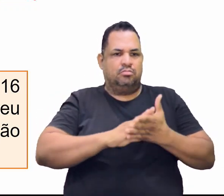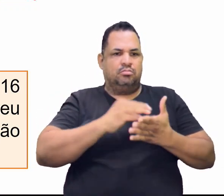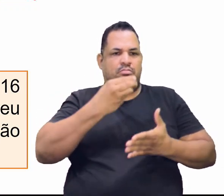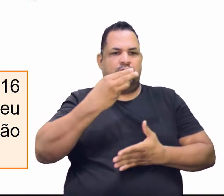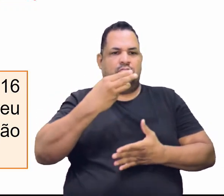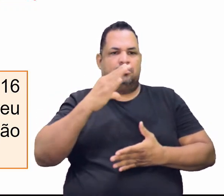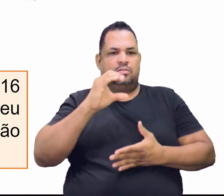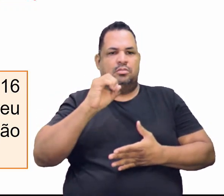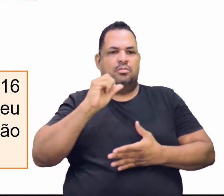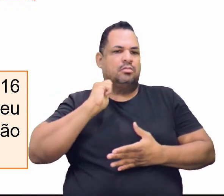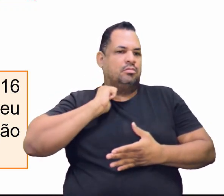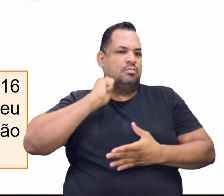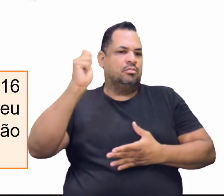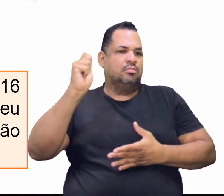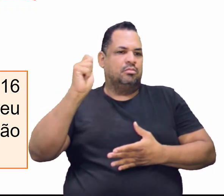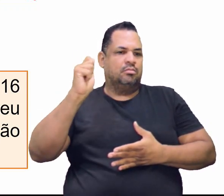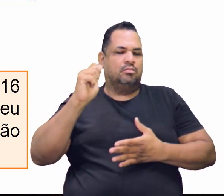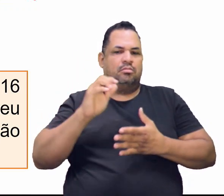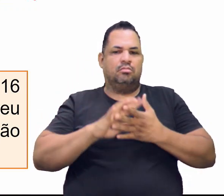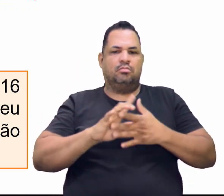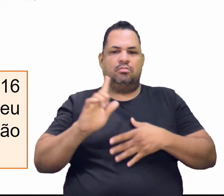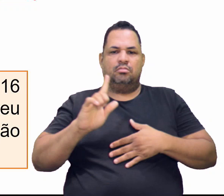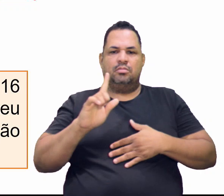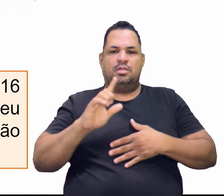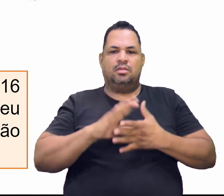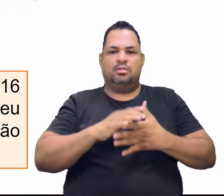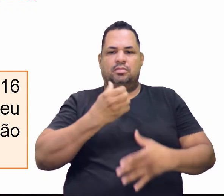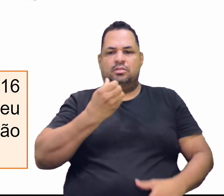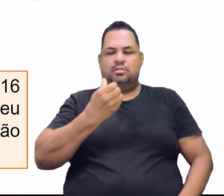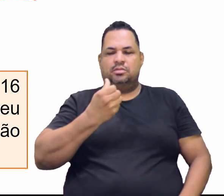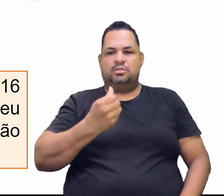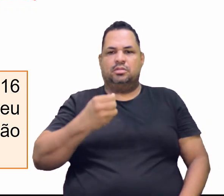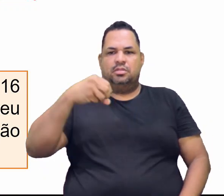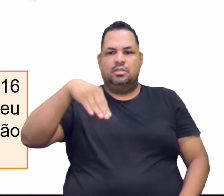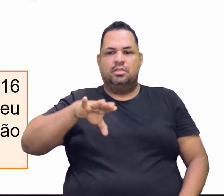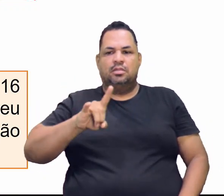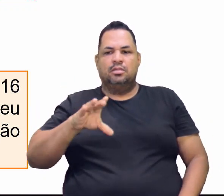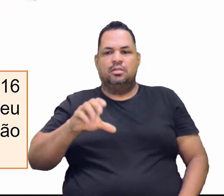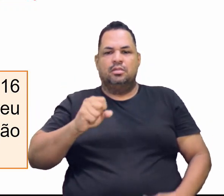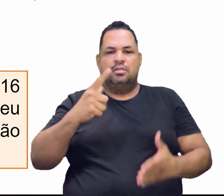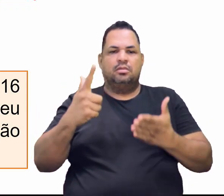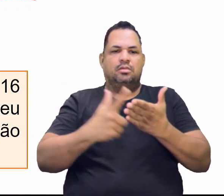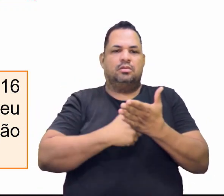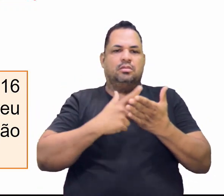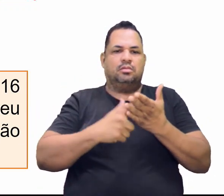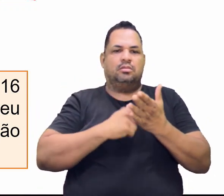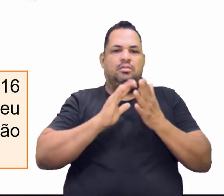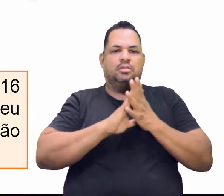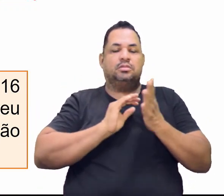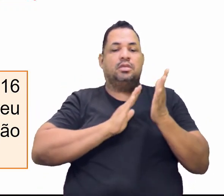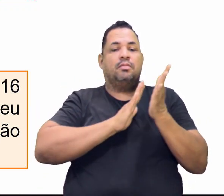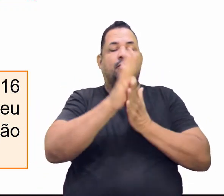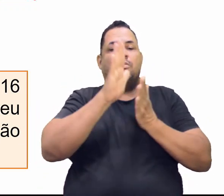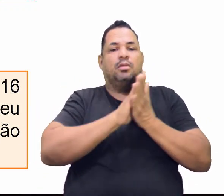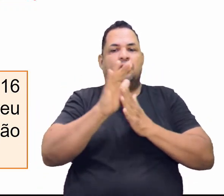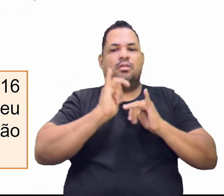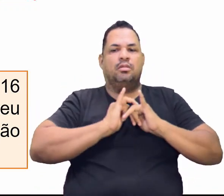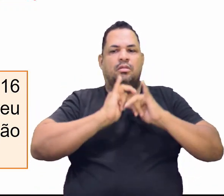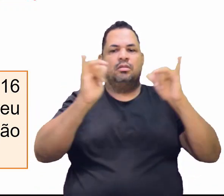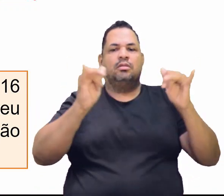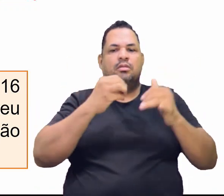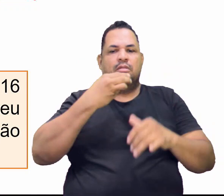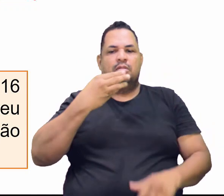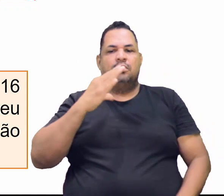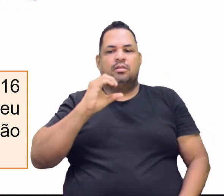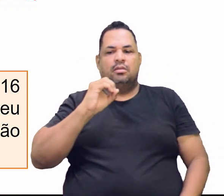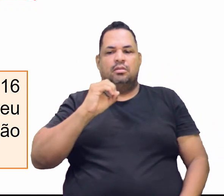dia 30 de abril e não no dia 5 de maio. Inclusive, esse livro vai ser publicado ano que vem, no dia